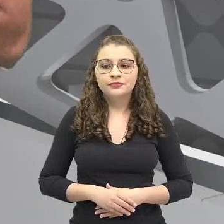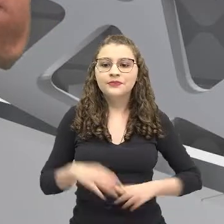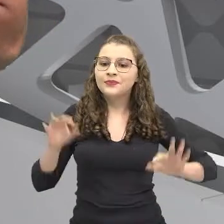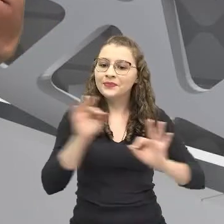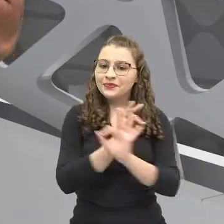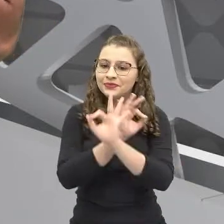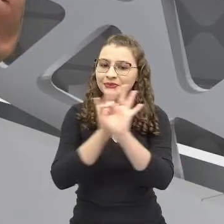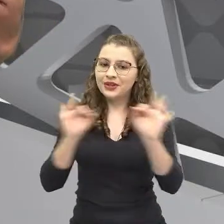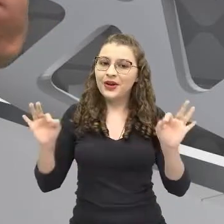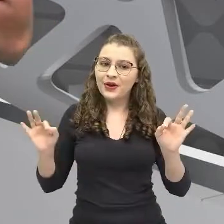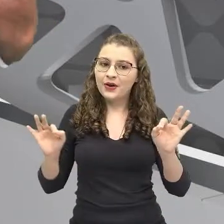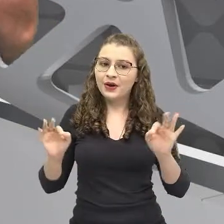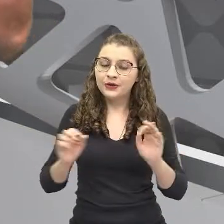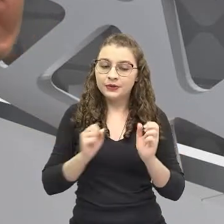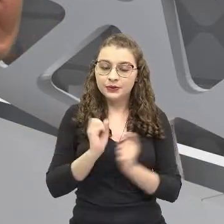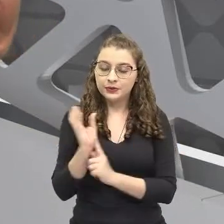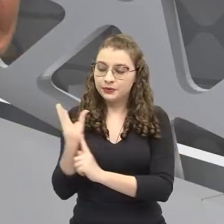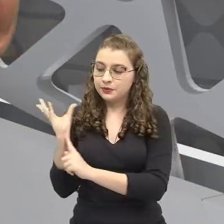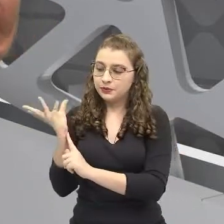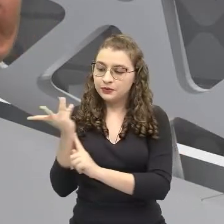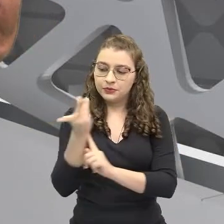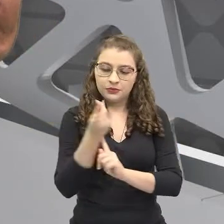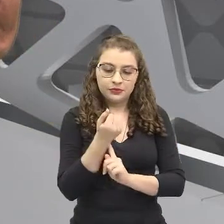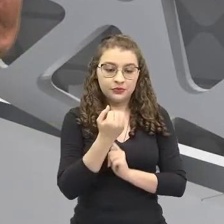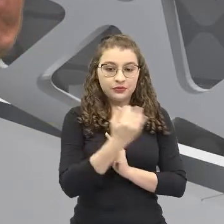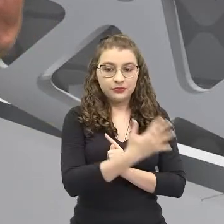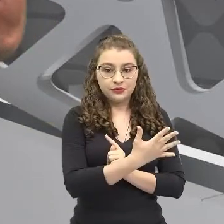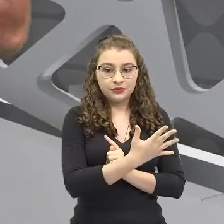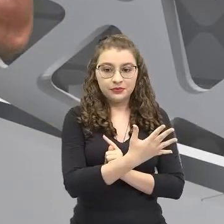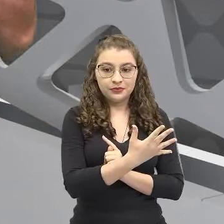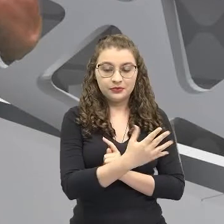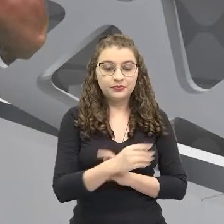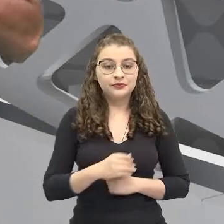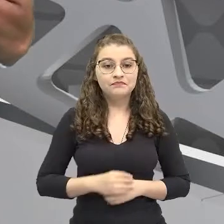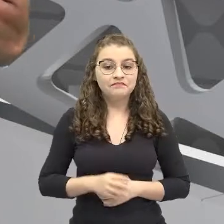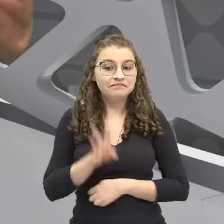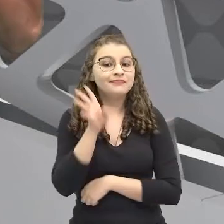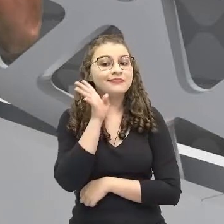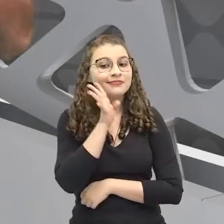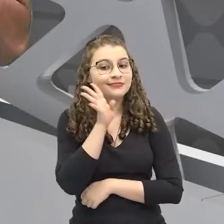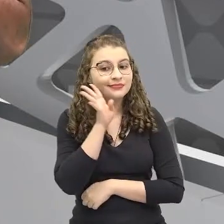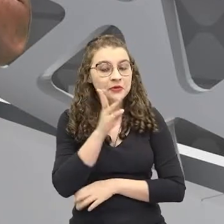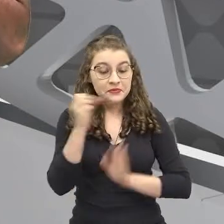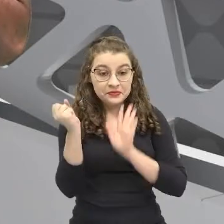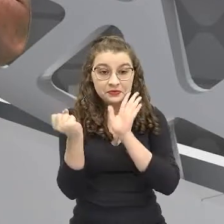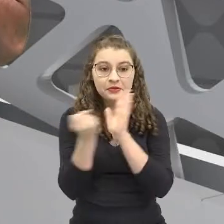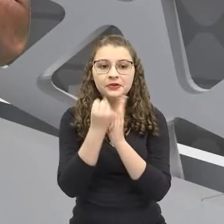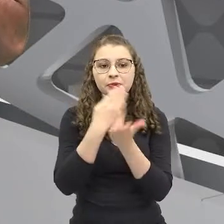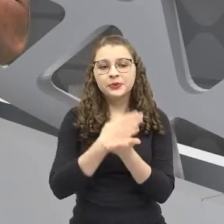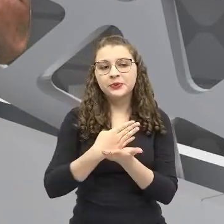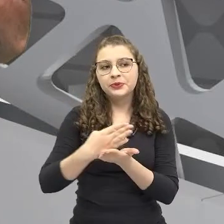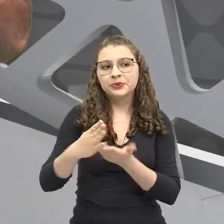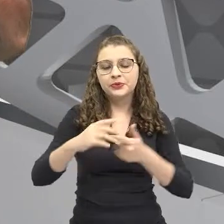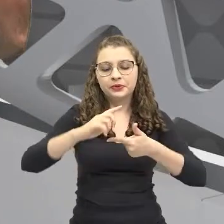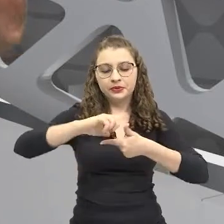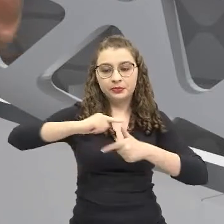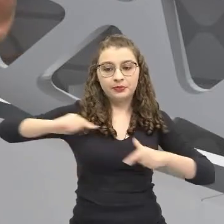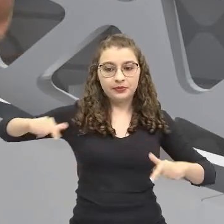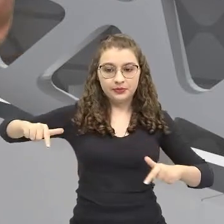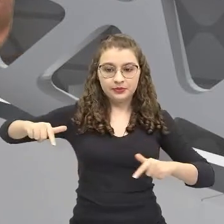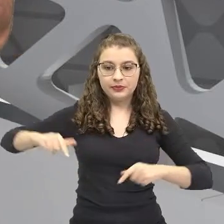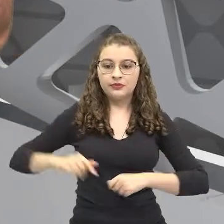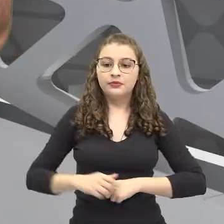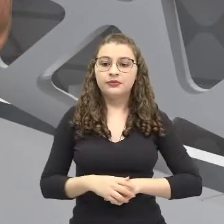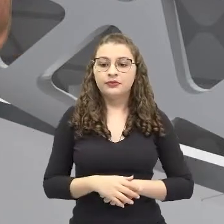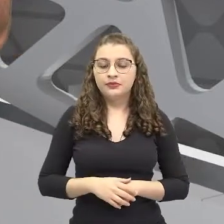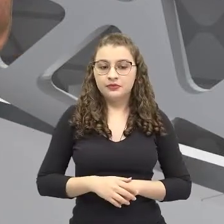Muito bem, Semana da Arte Moderna. Olha só, muito bem, marco inicial do modernismo. Vamos começar a